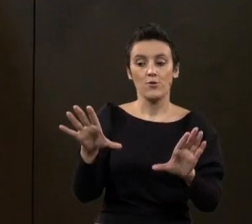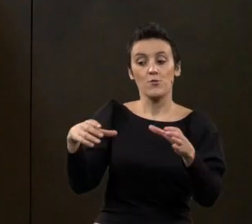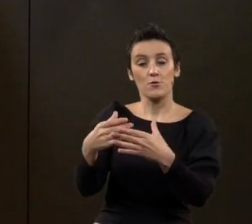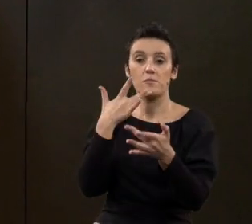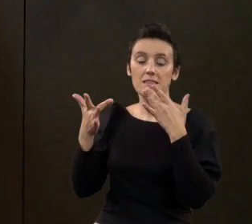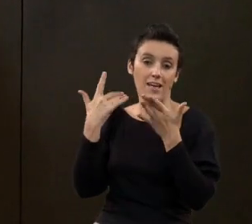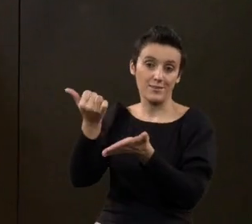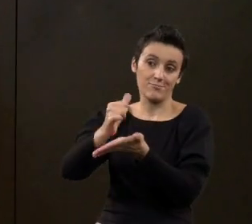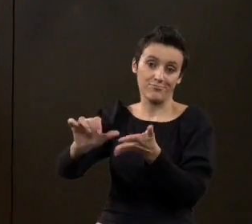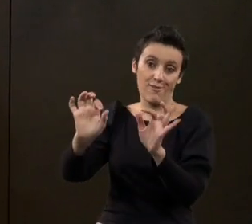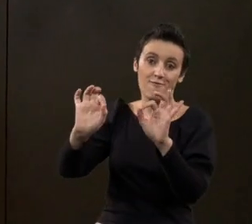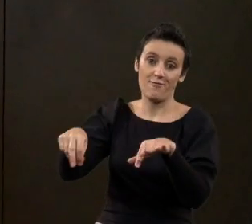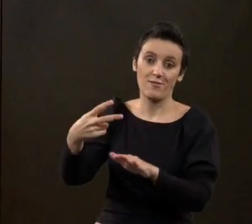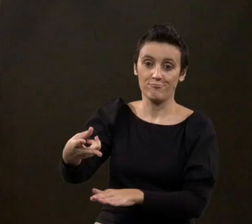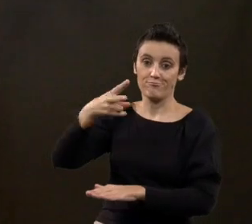grande aventura